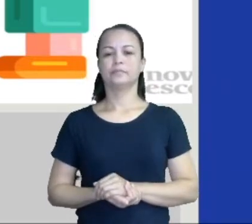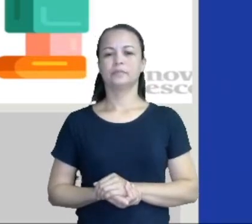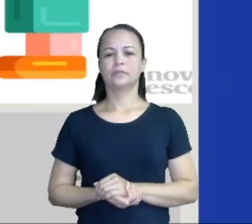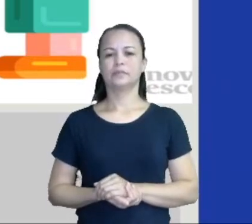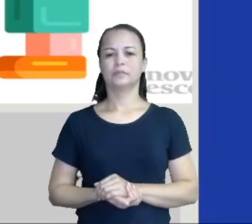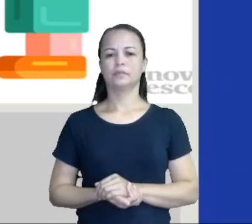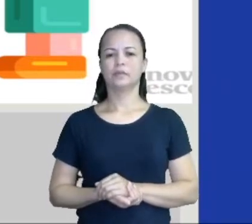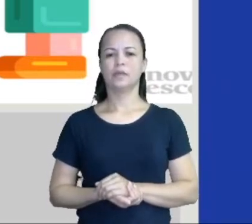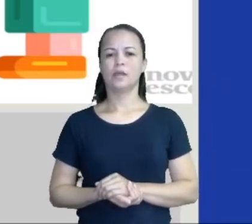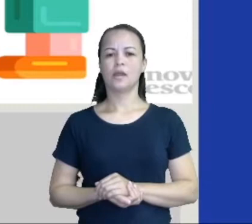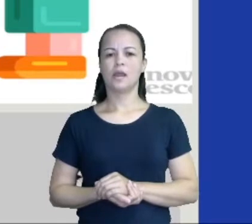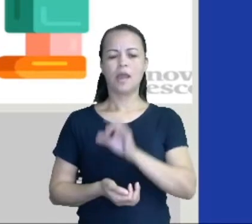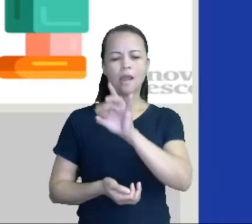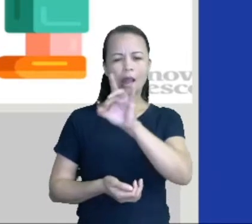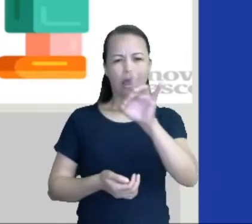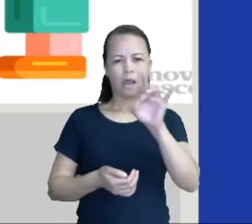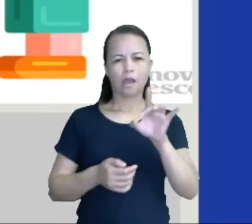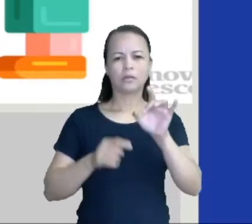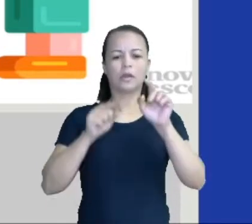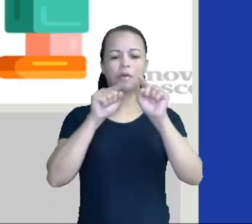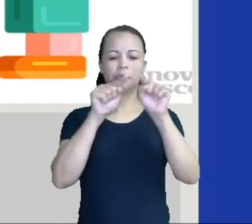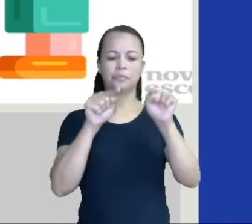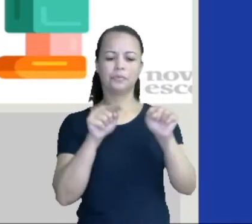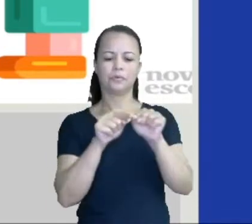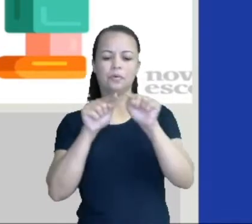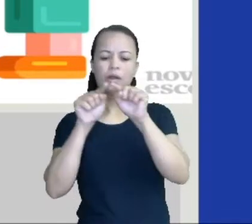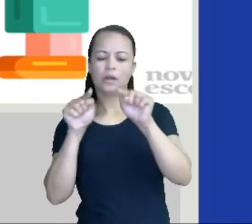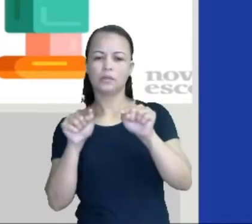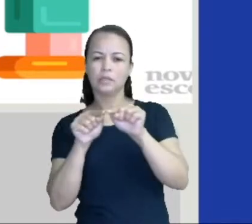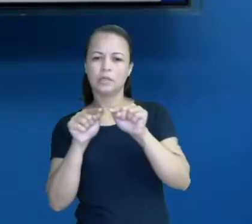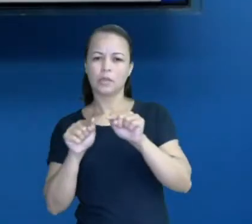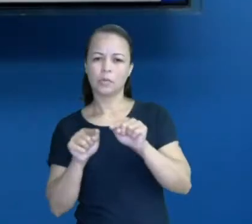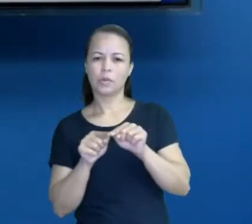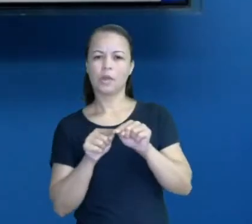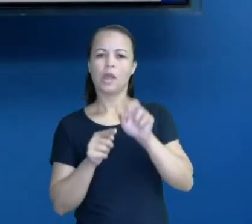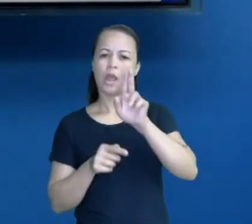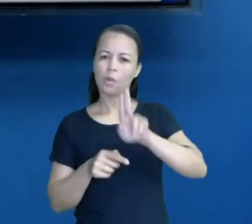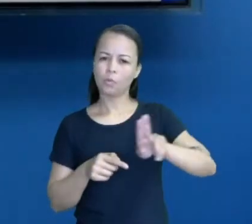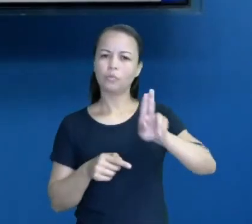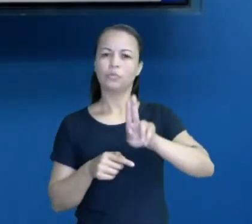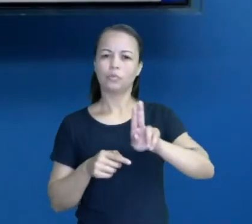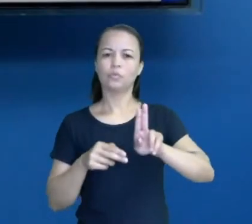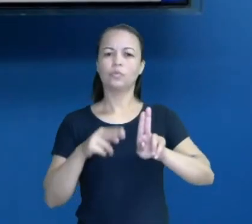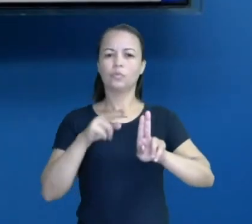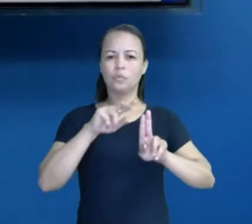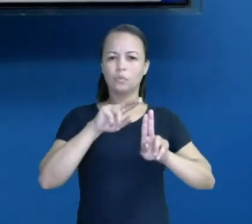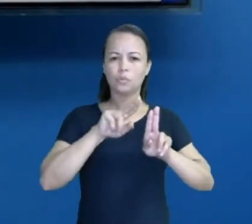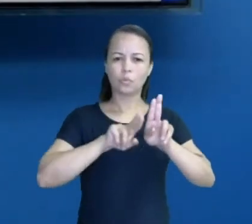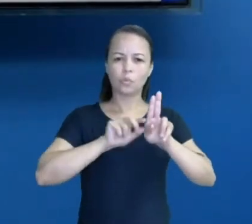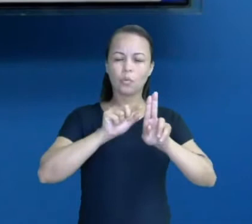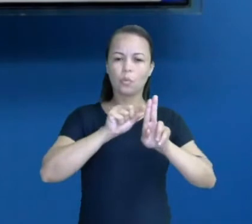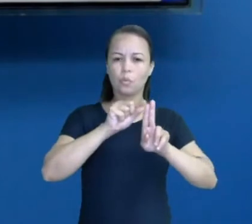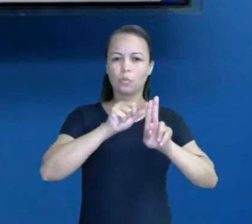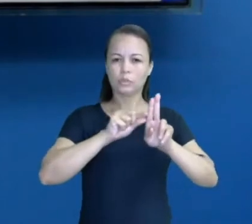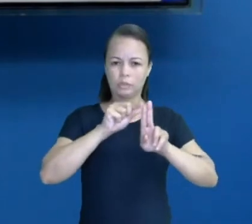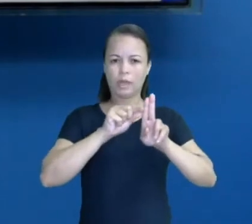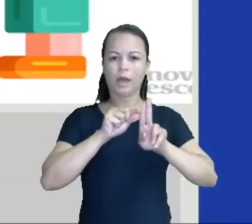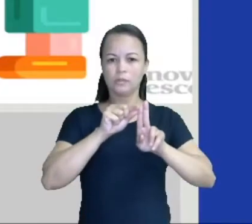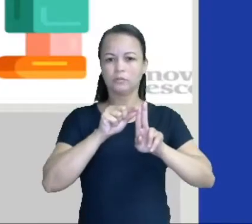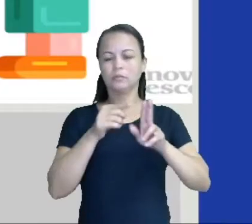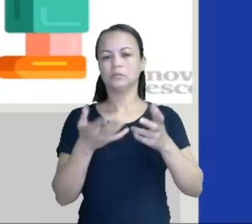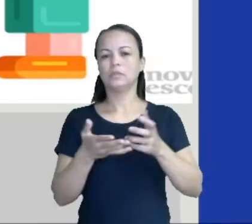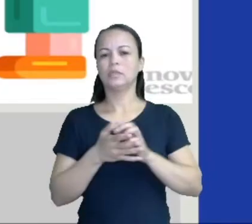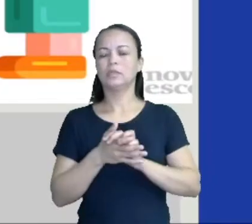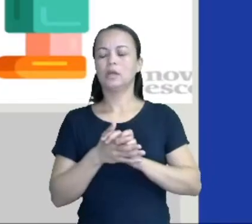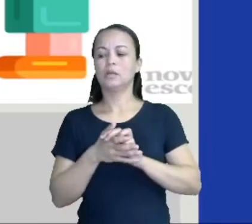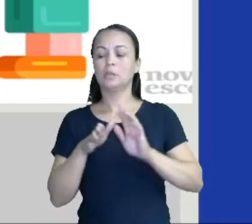Cada quadrinho é uma unidade de área. Então, as perguntas têm assim: